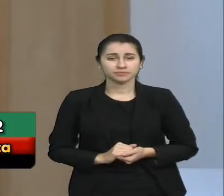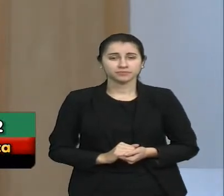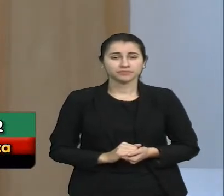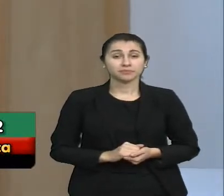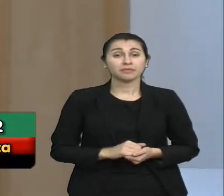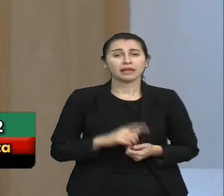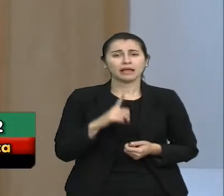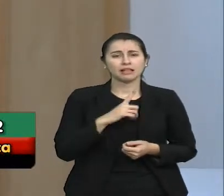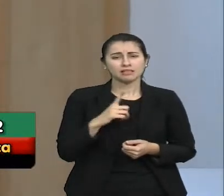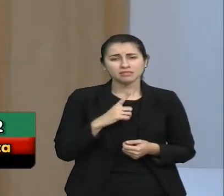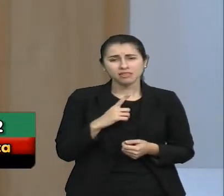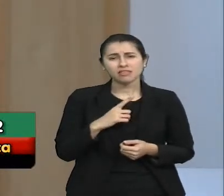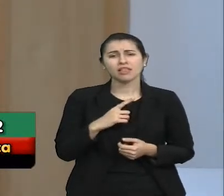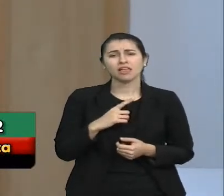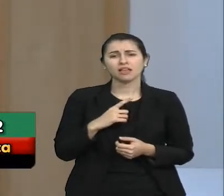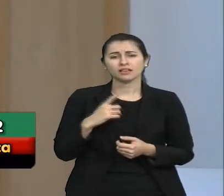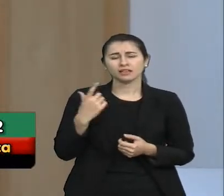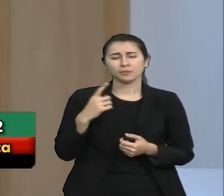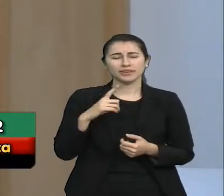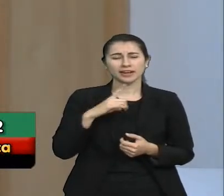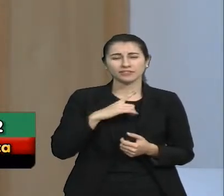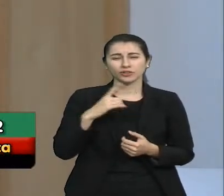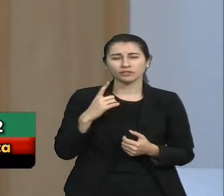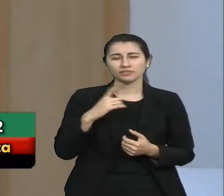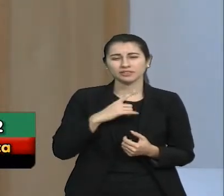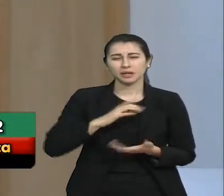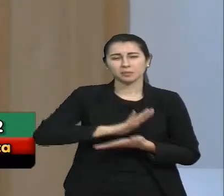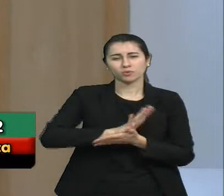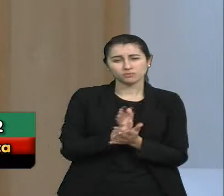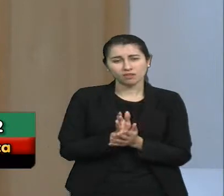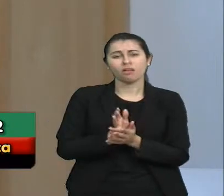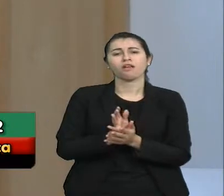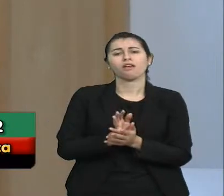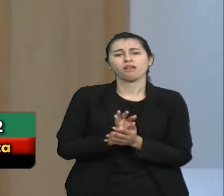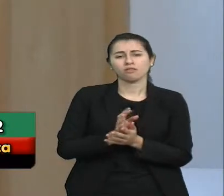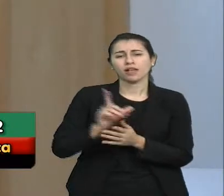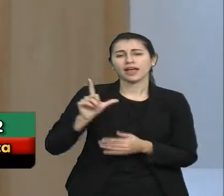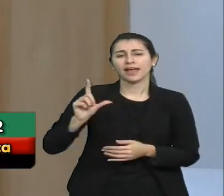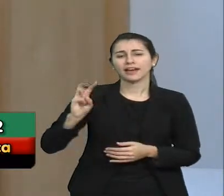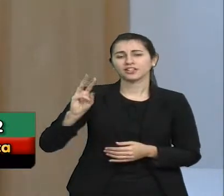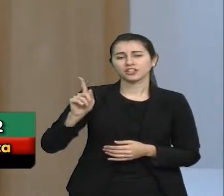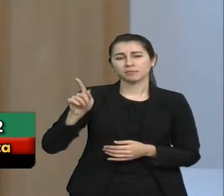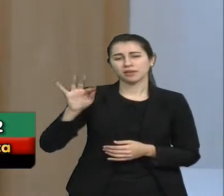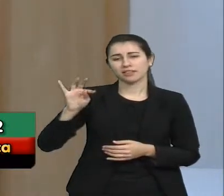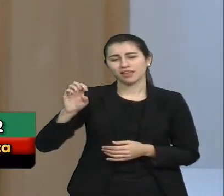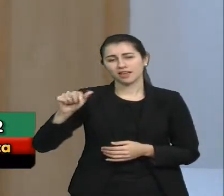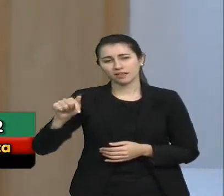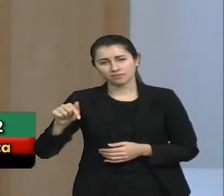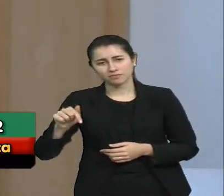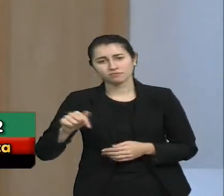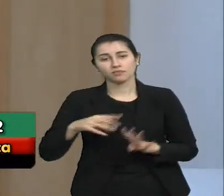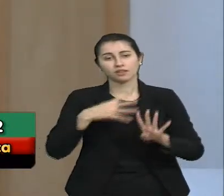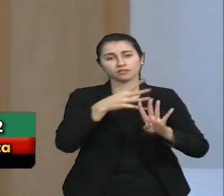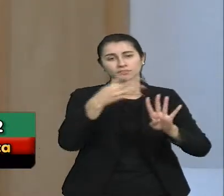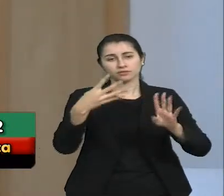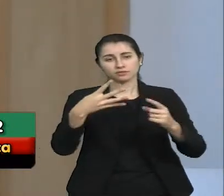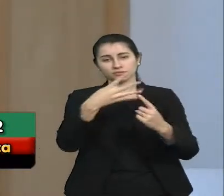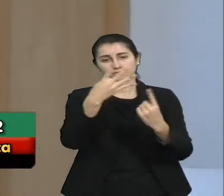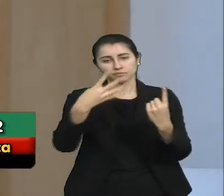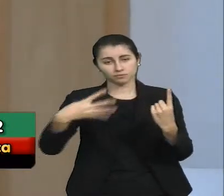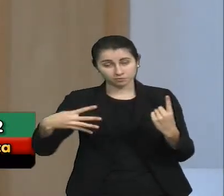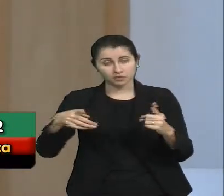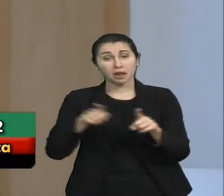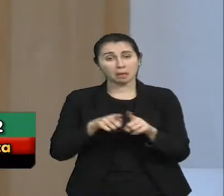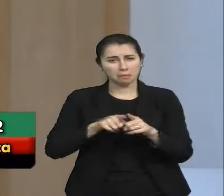africanas, contra a população LGBTQIA+, contra a população de negras e negros legitimada por